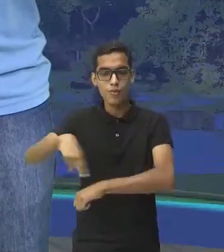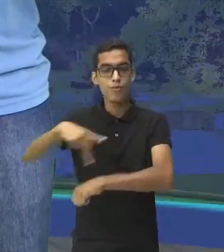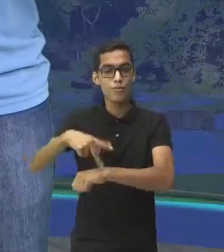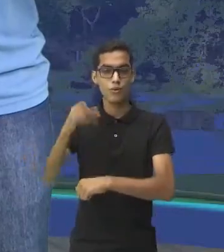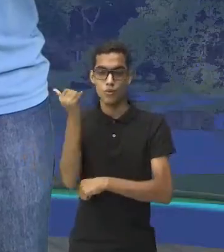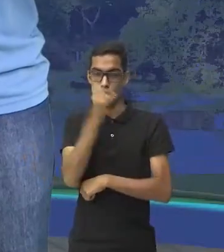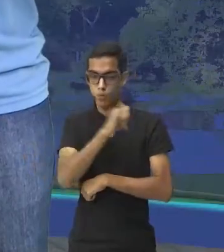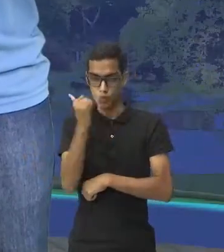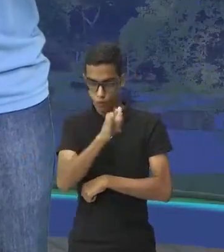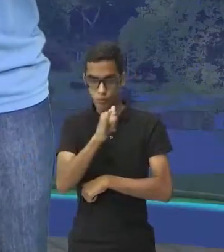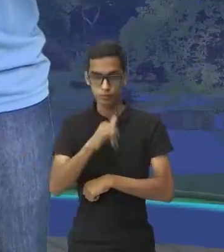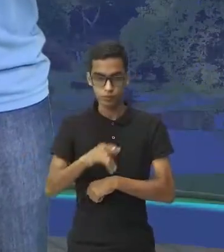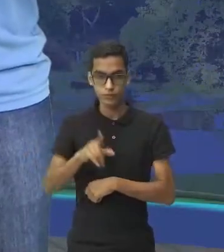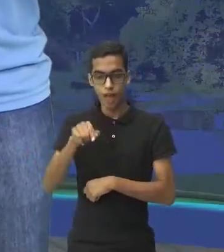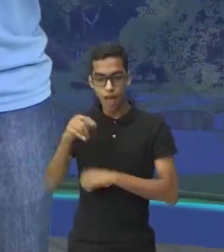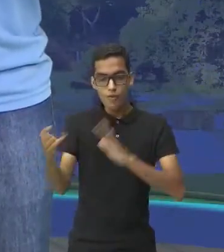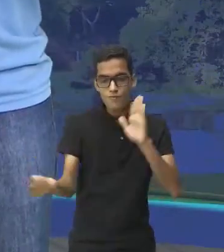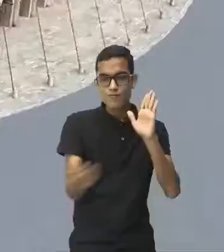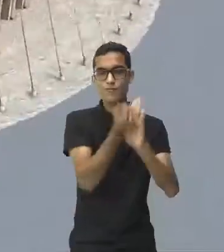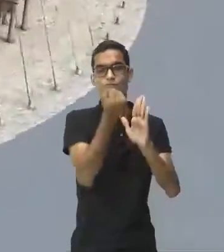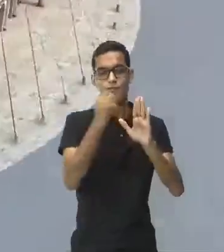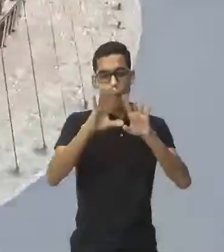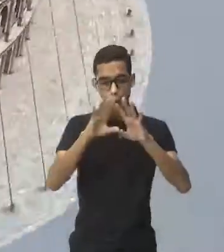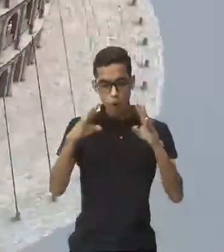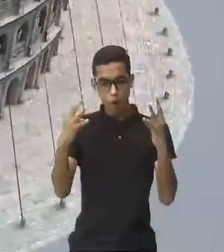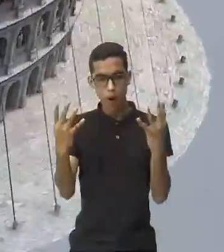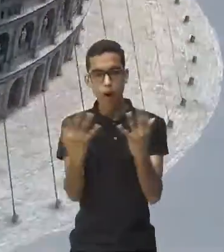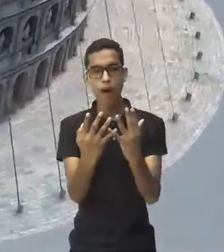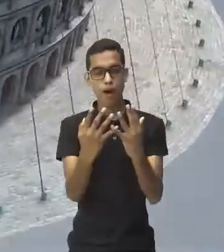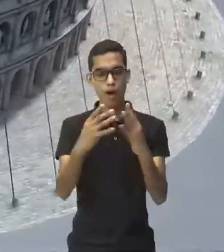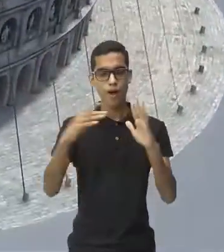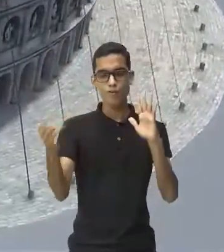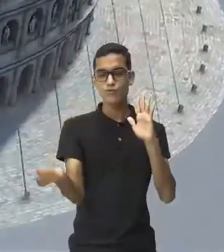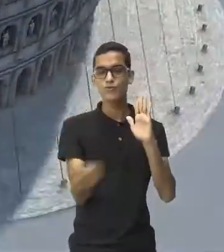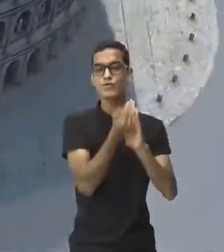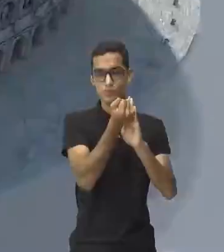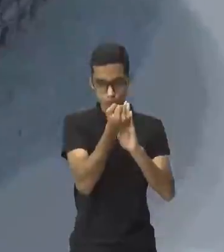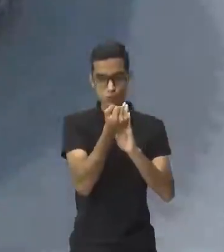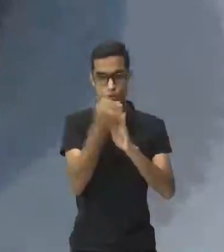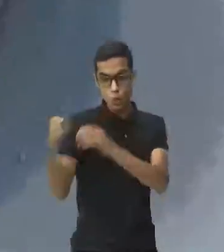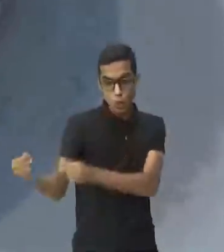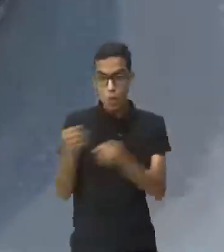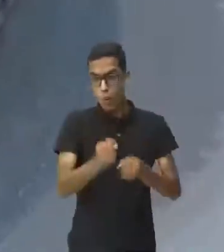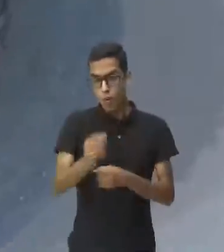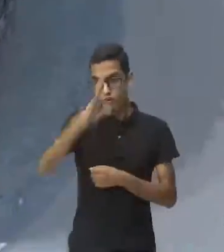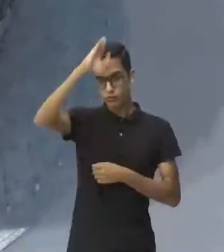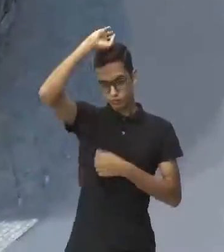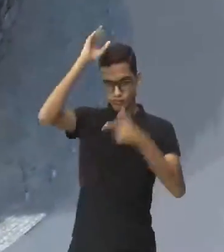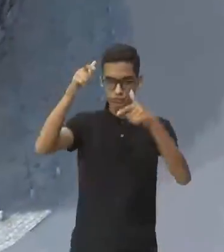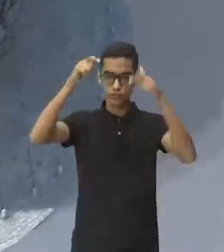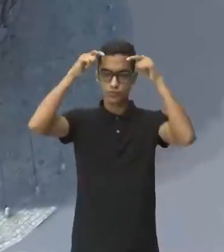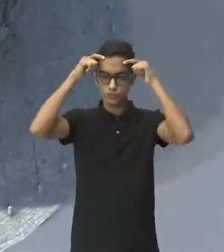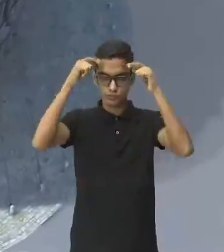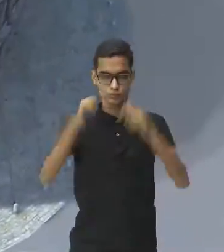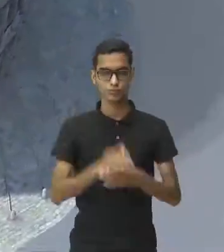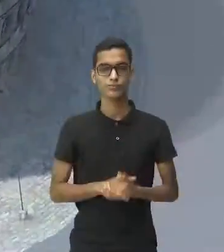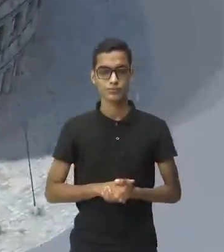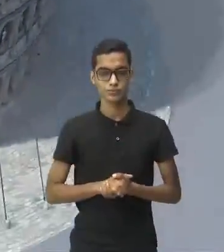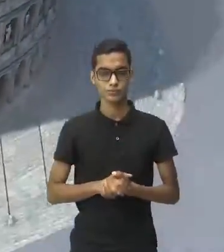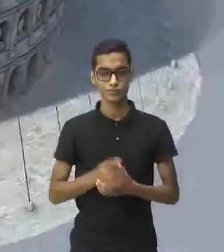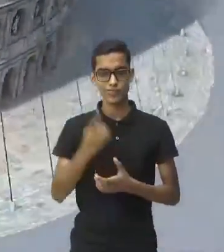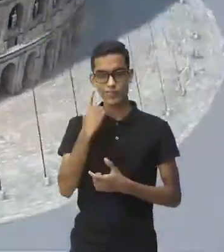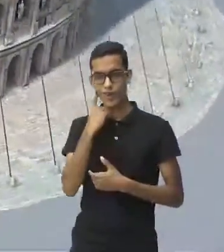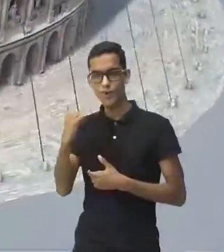Romano, que é o símbolo do poderio imperial do Império Romano naquela época, tá, gente? Vamos fazer um tour